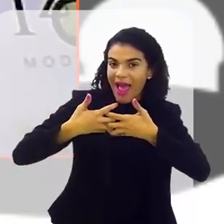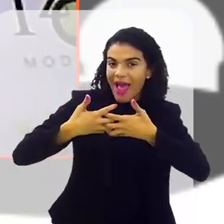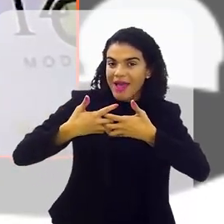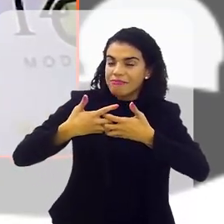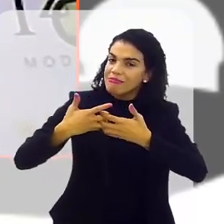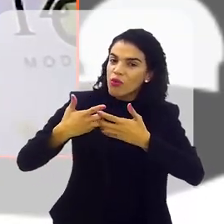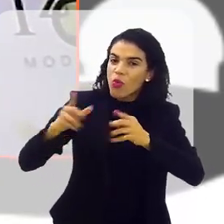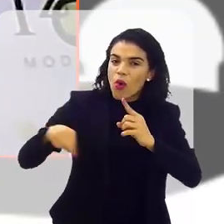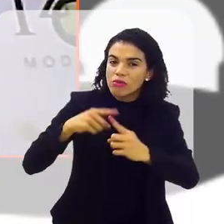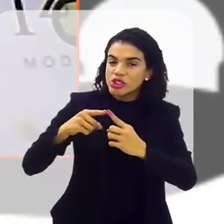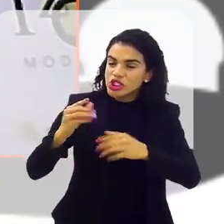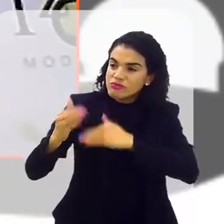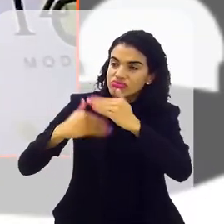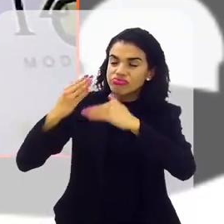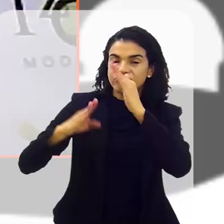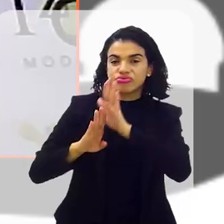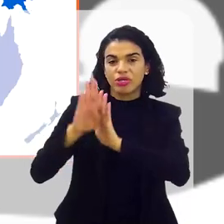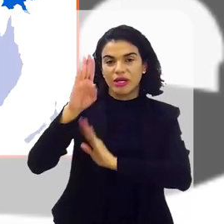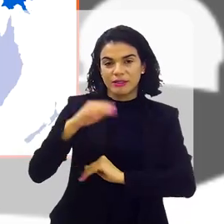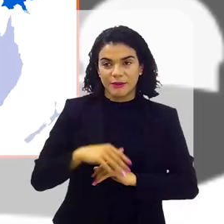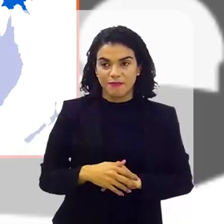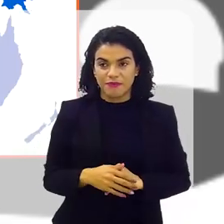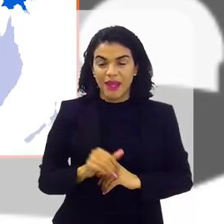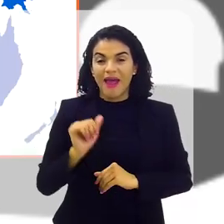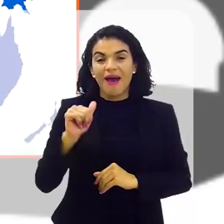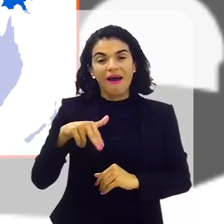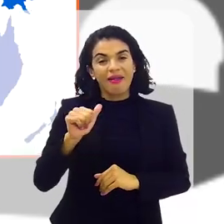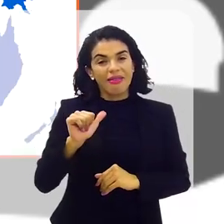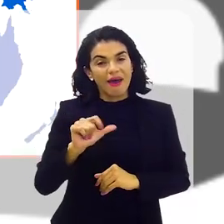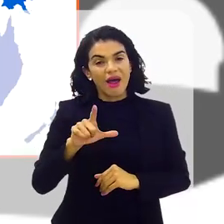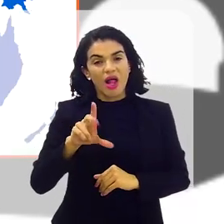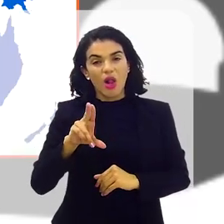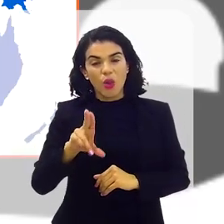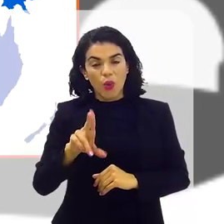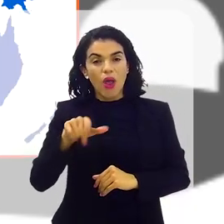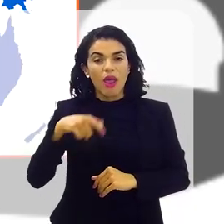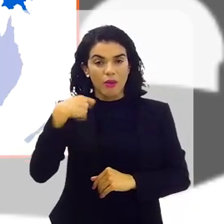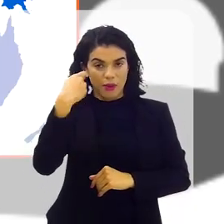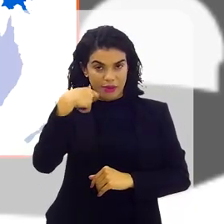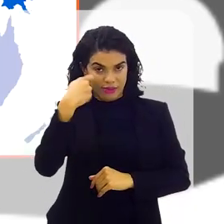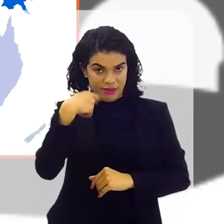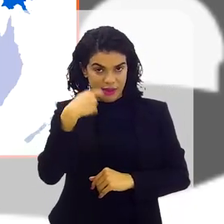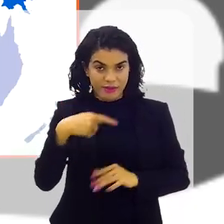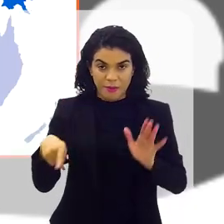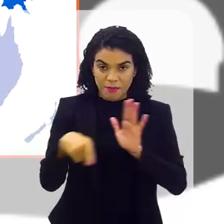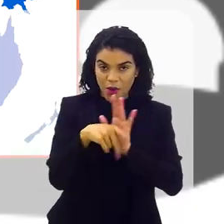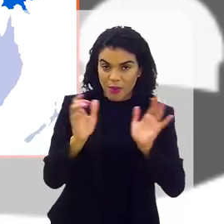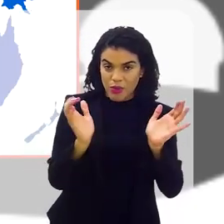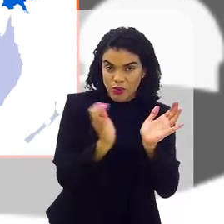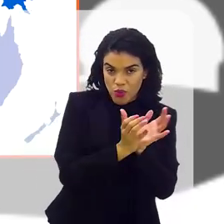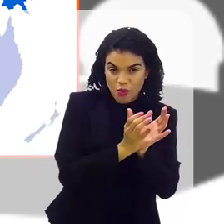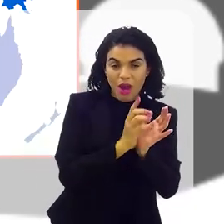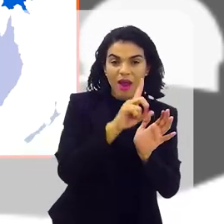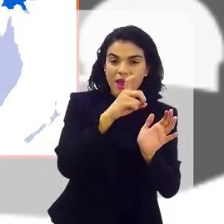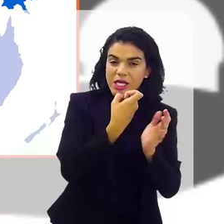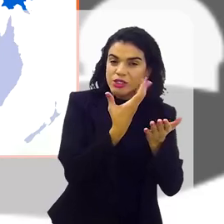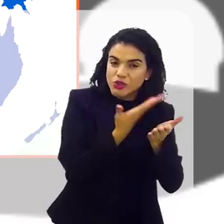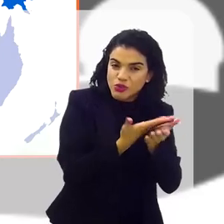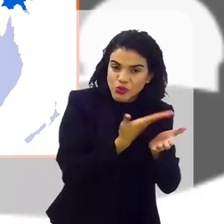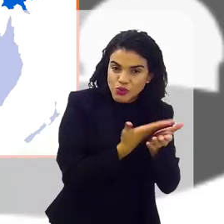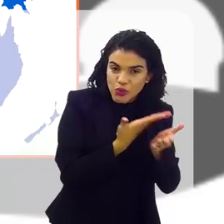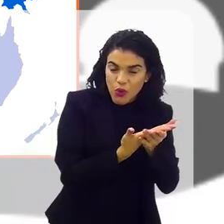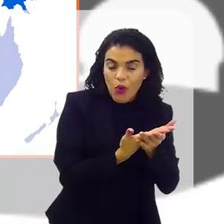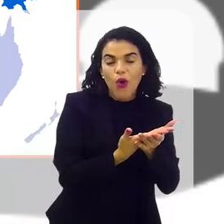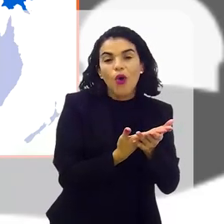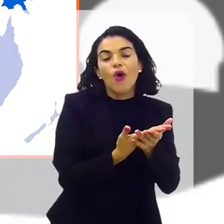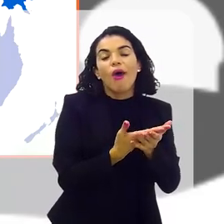valor para que a gente cresça cada vez mais Ah então Analu ela é uma atriz da sua turma da sua